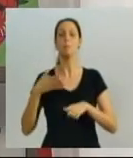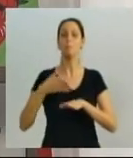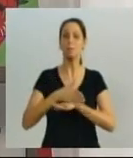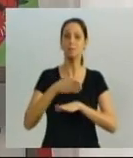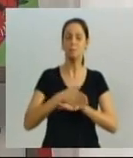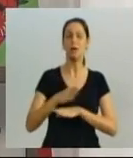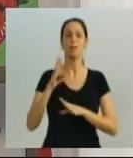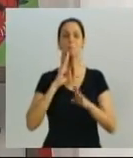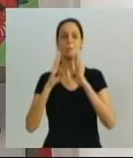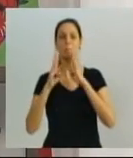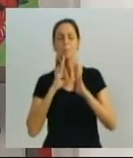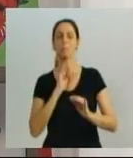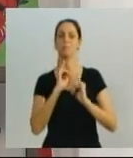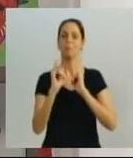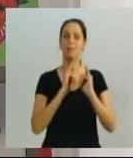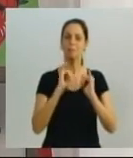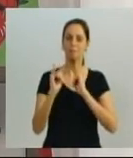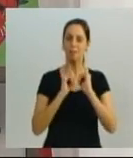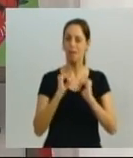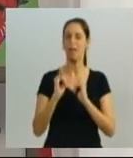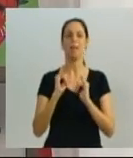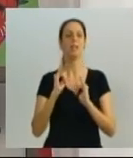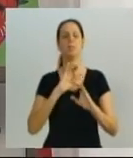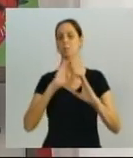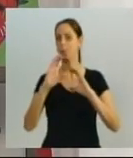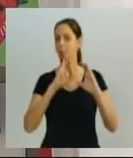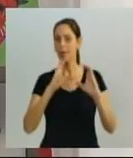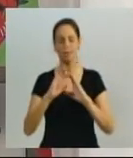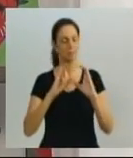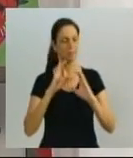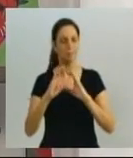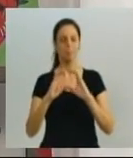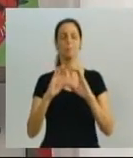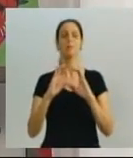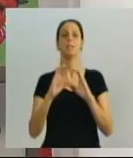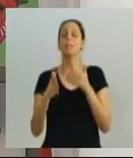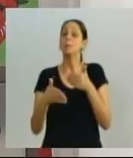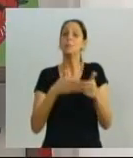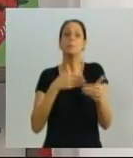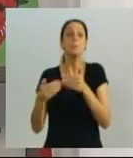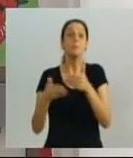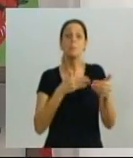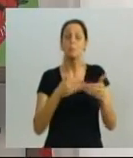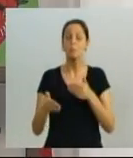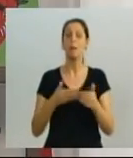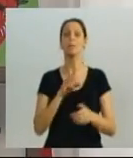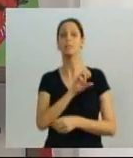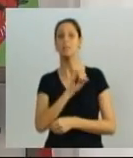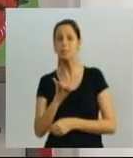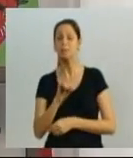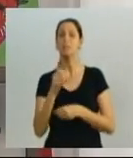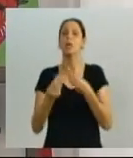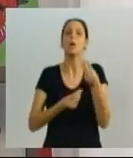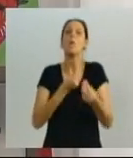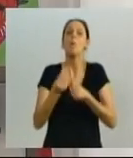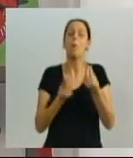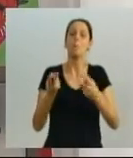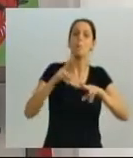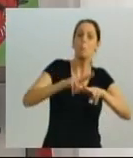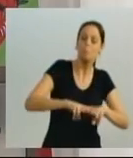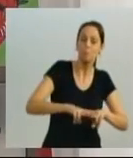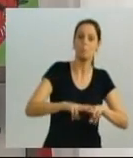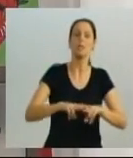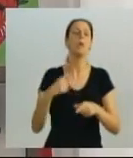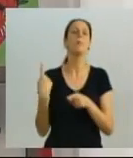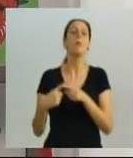redes sociais, através dos meios de comunicação, independente do mérito de como foi essa prisão e do porquê